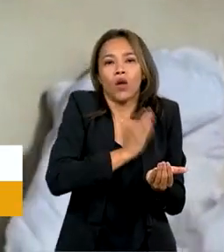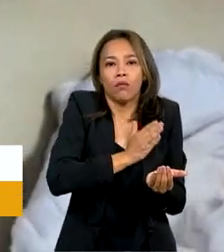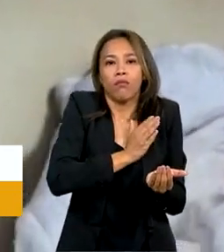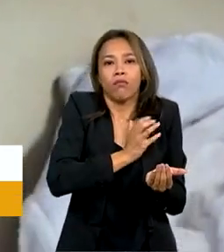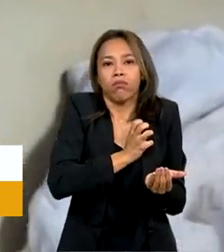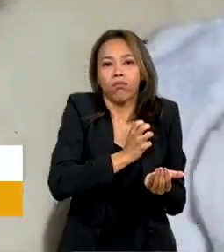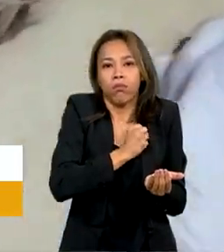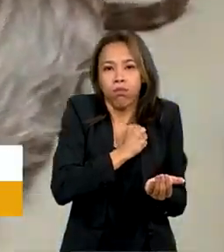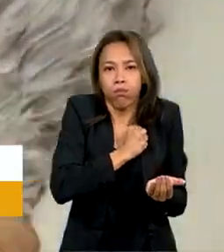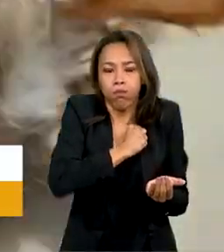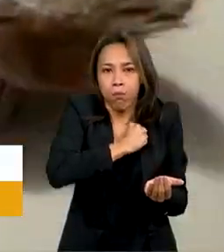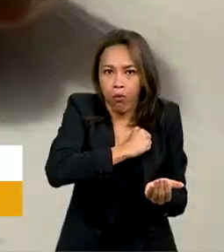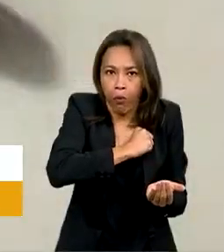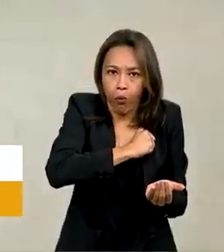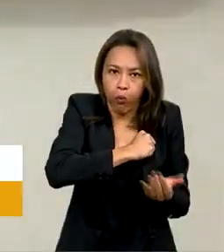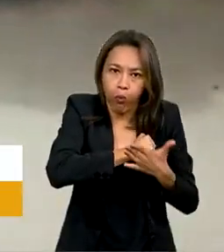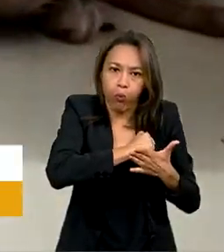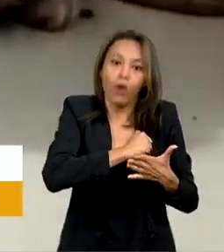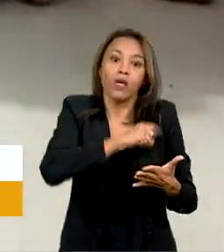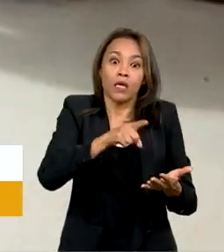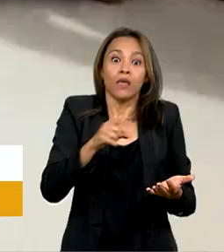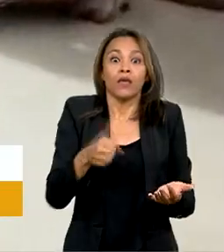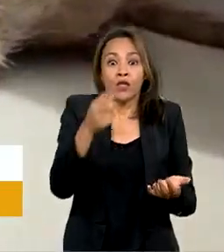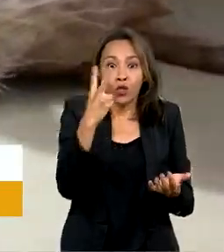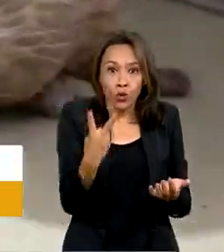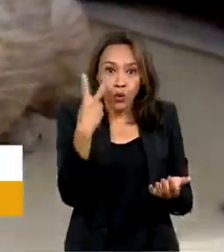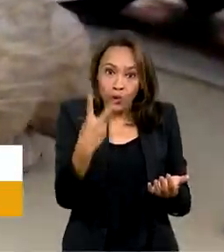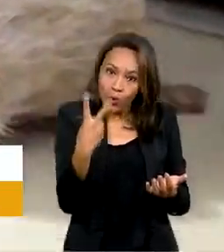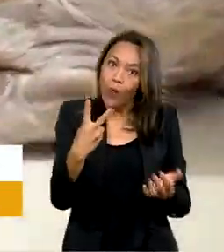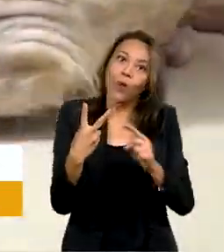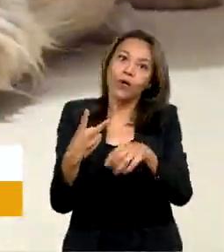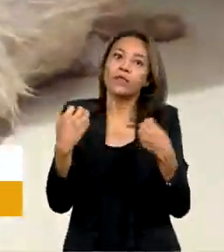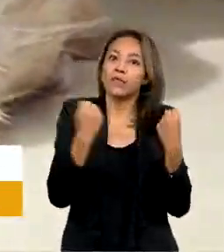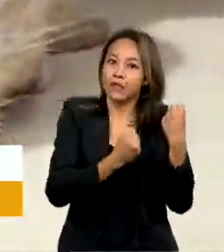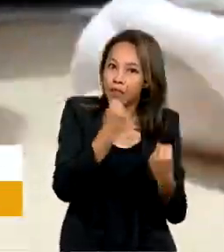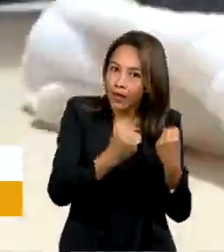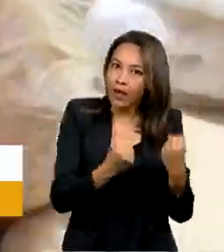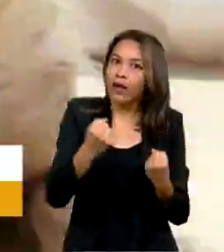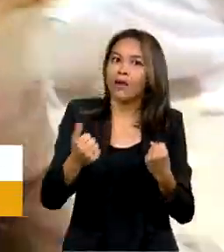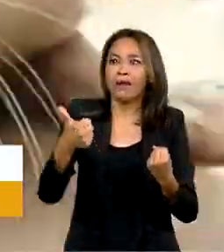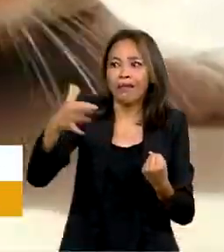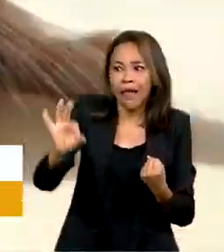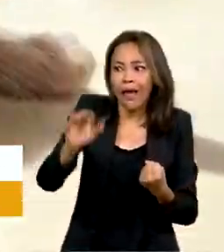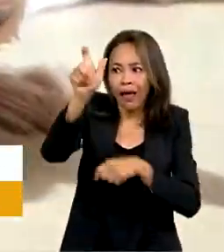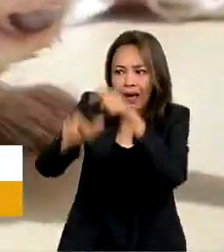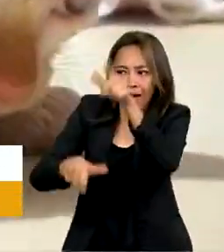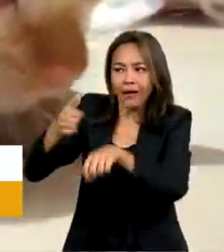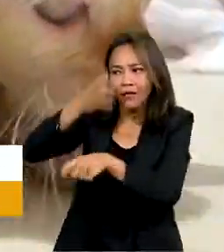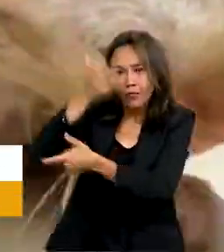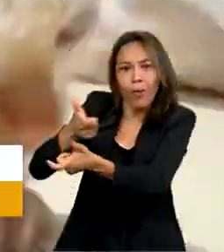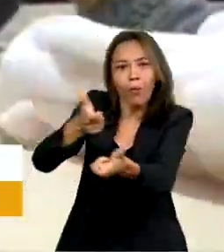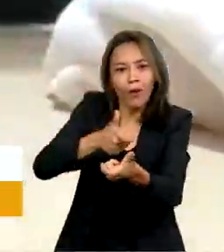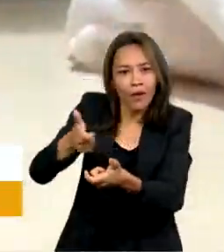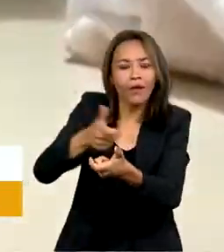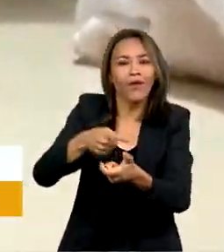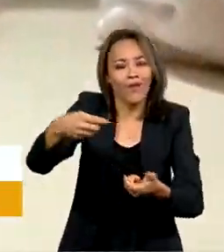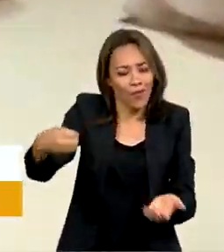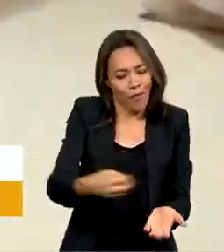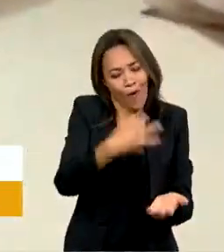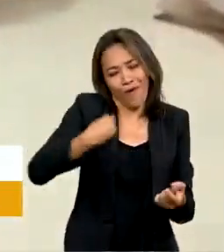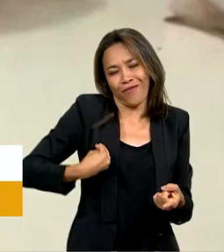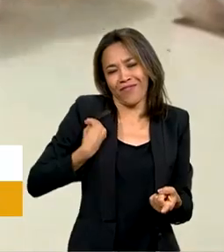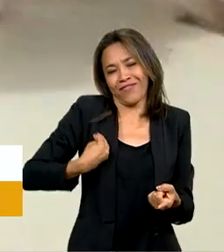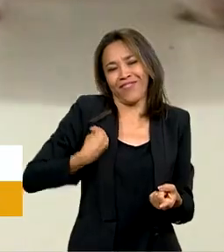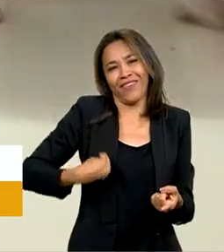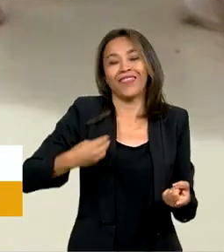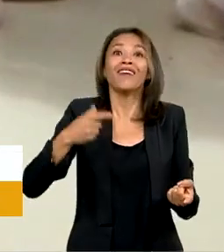cardiorrespiratória. Duas viaturas e 10 militares participaram do salvamento. Além de ganhar uma nova chance, o gatinho